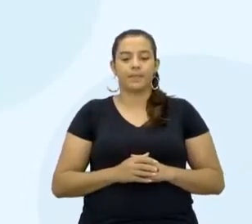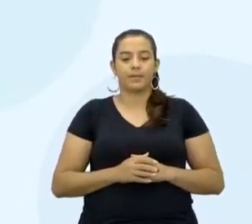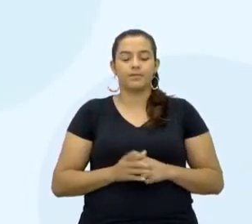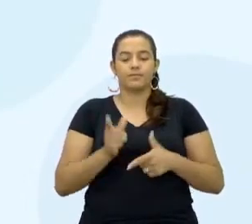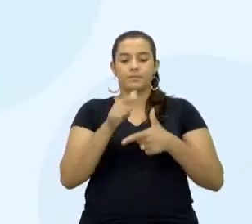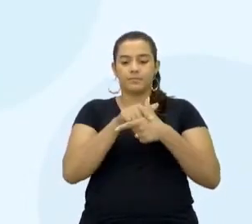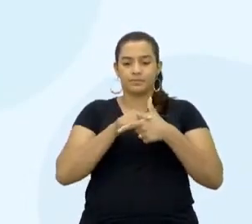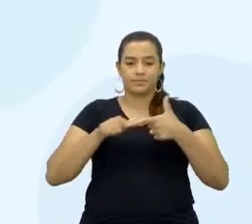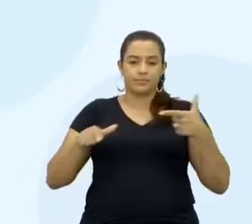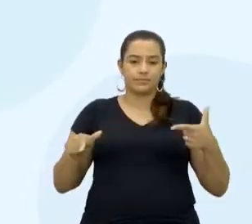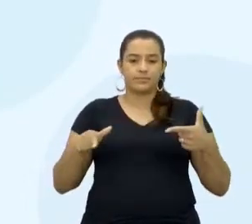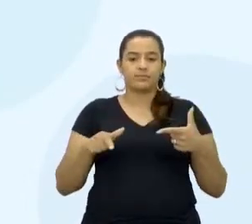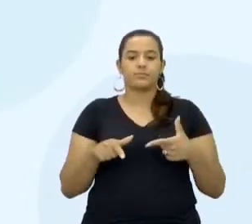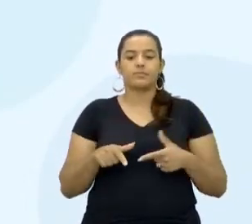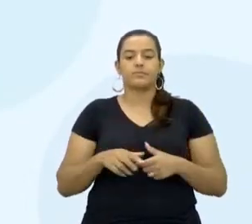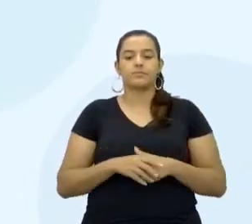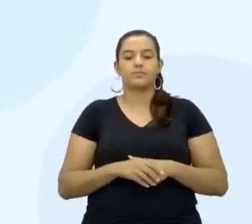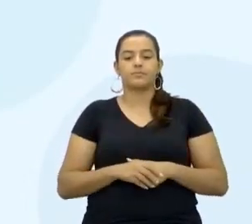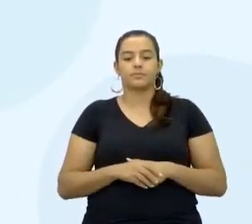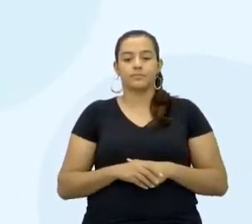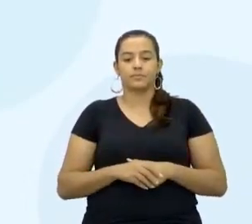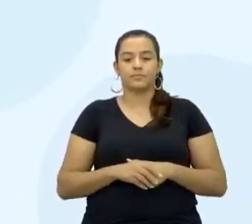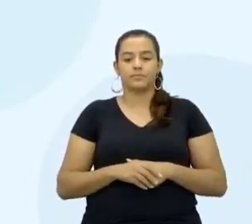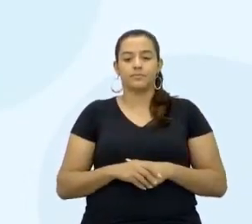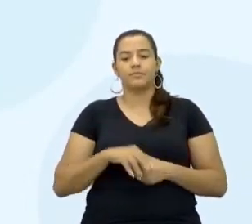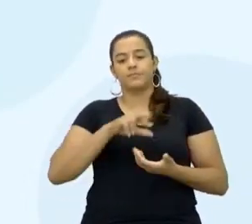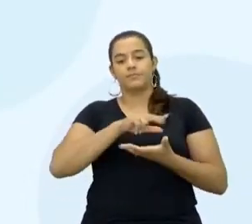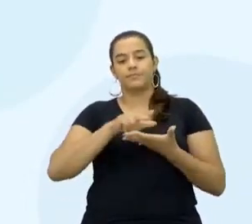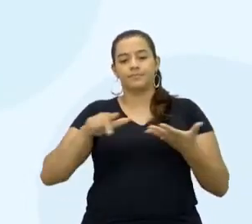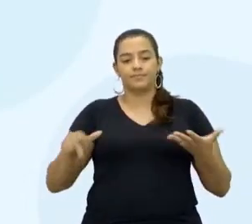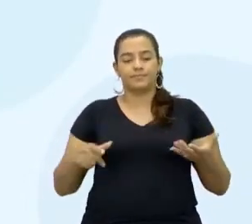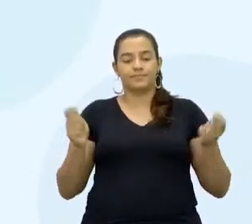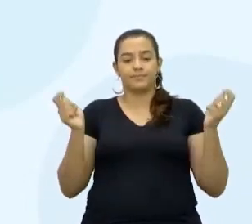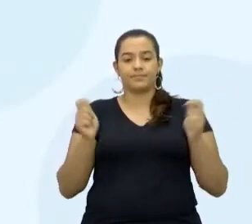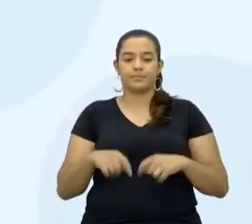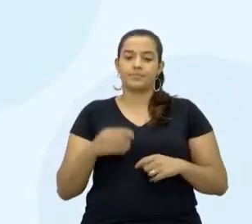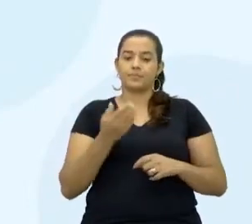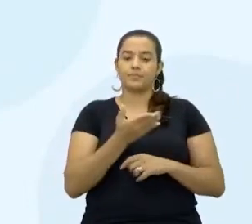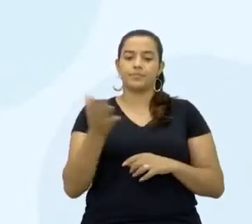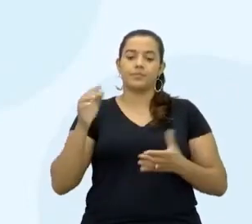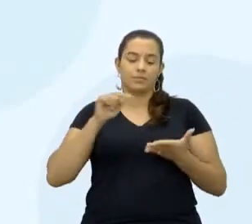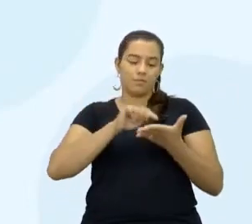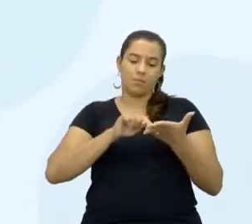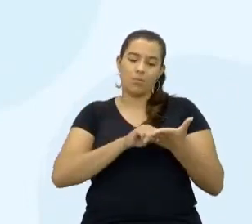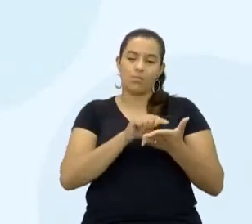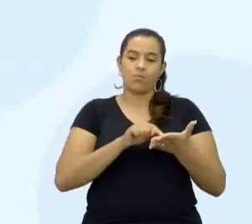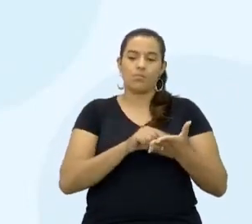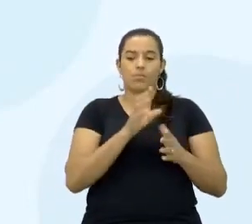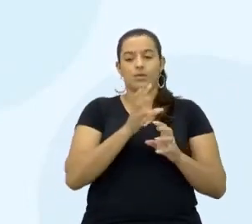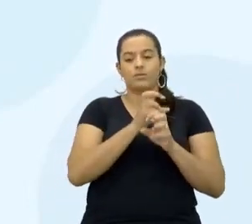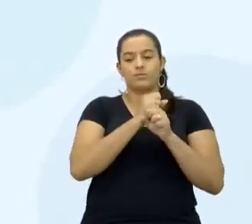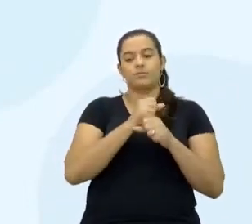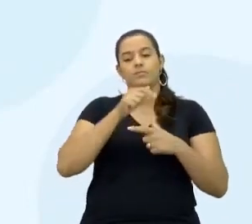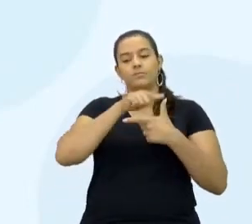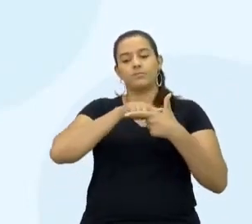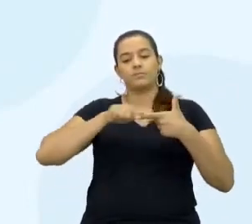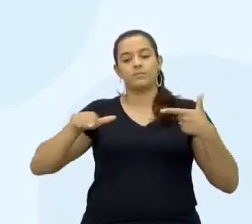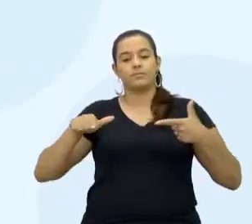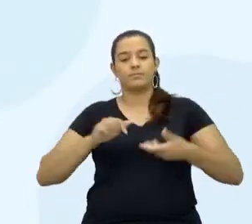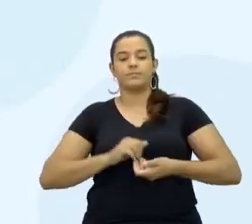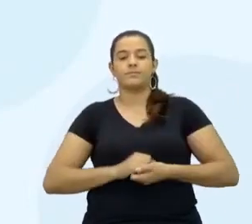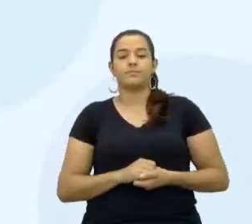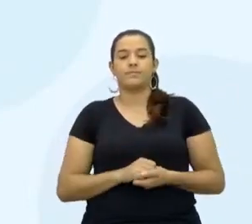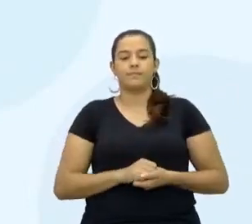dividindo aqui, você vai ter o valor do T. Aqui tem vários truques, mas você pode pôr numa calculadora e dividir isso aí, né? 3 por